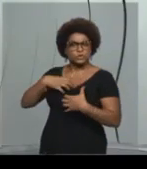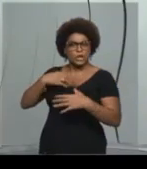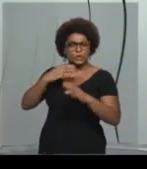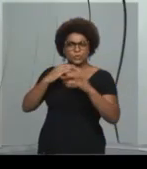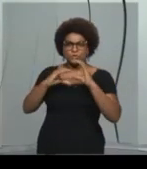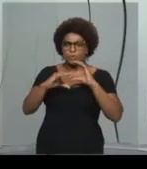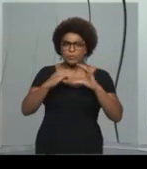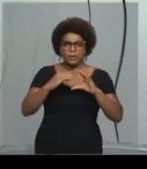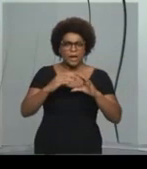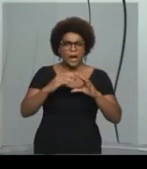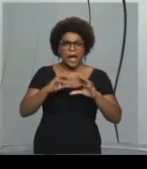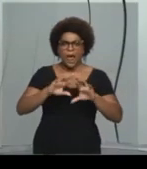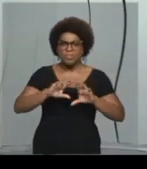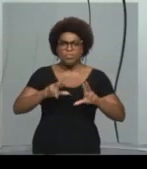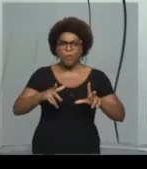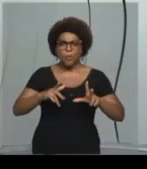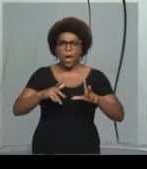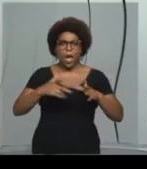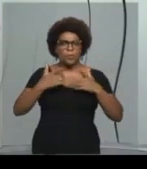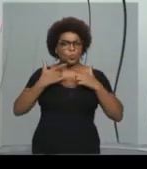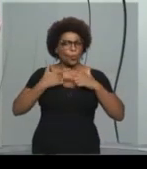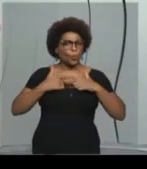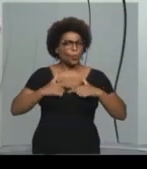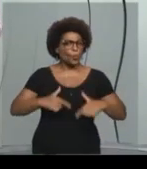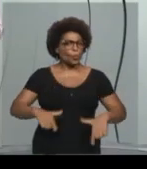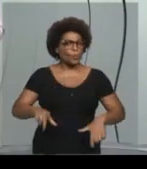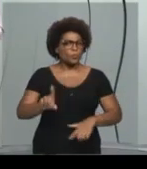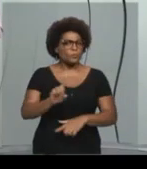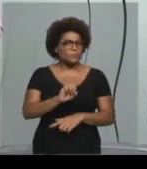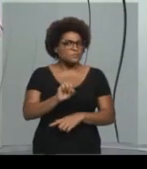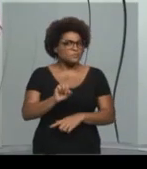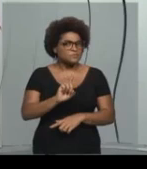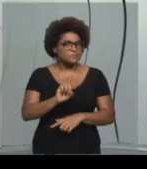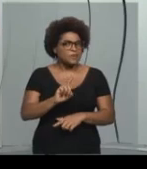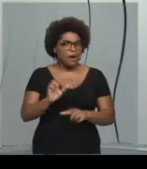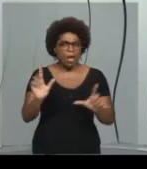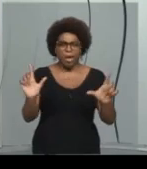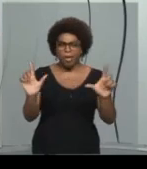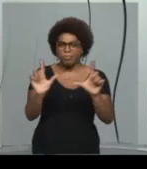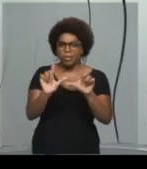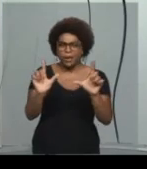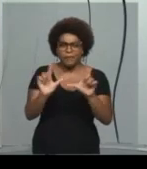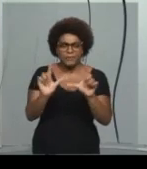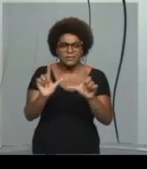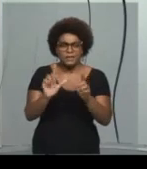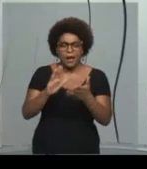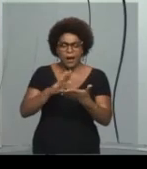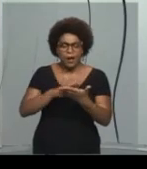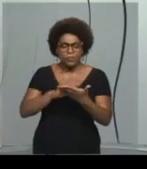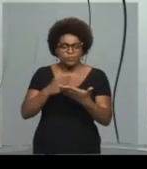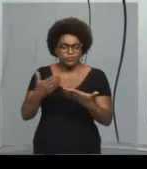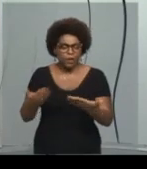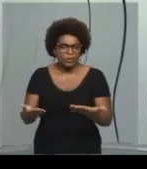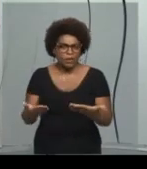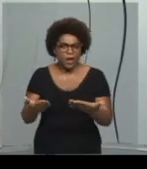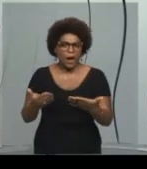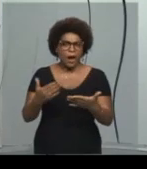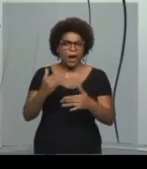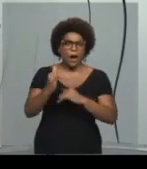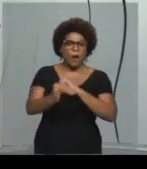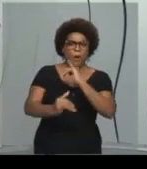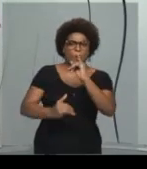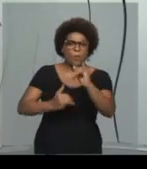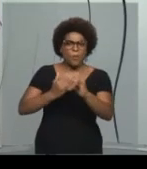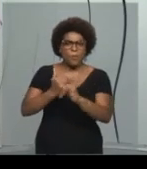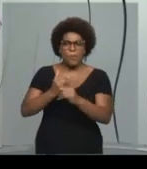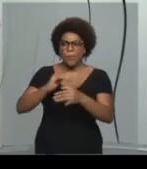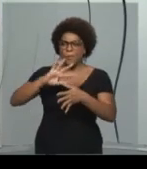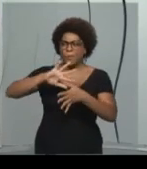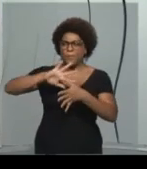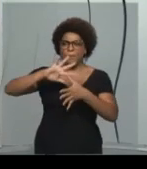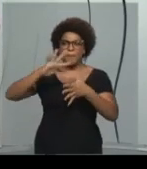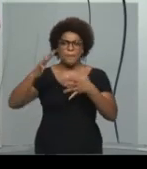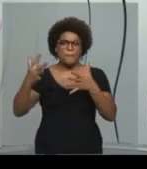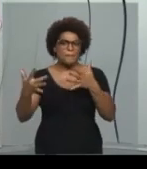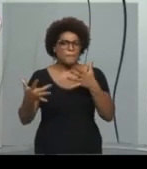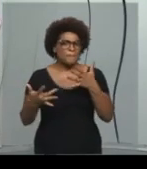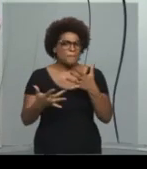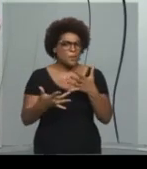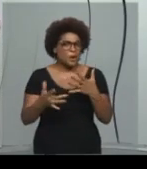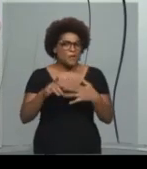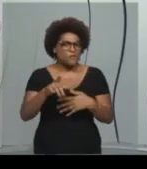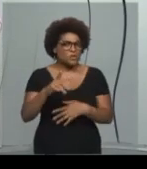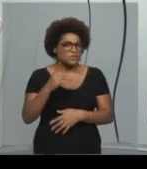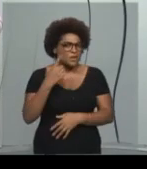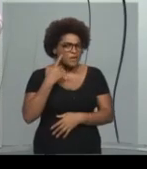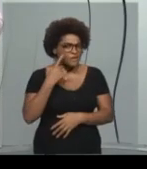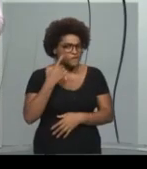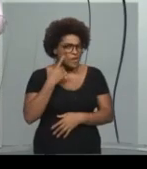liga, o jornal que você abre, a internet, a rede social que você acessa, nenhuma dessas ferramentas é neutra